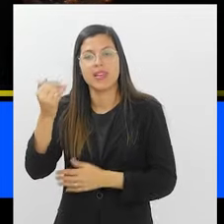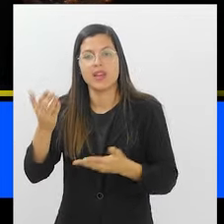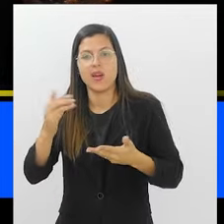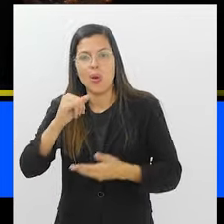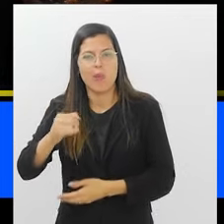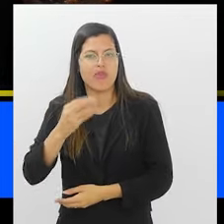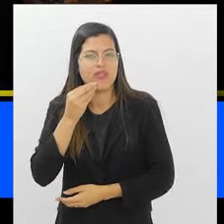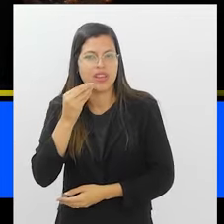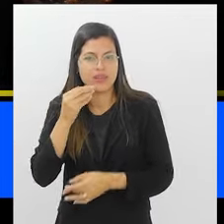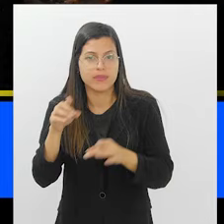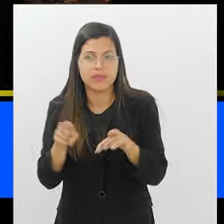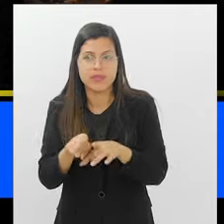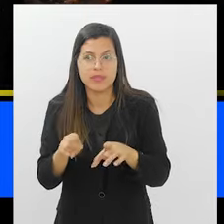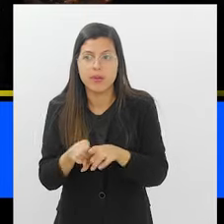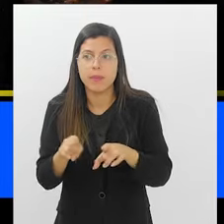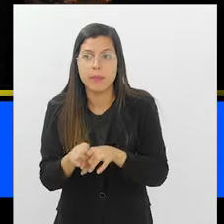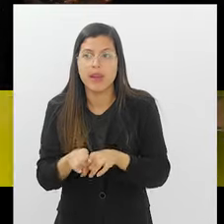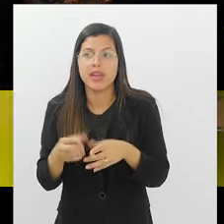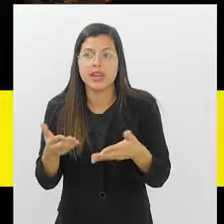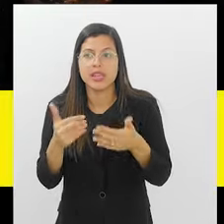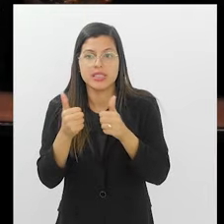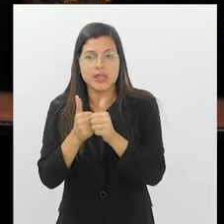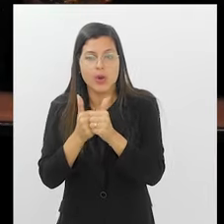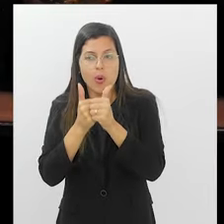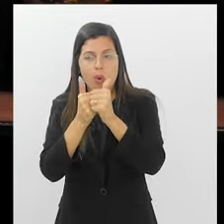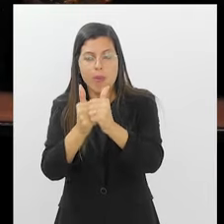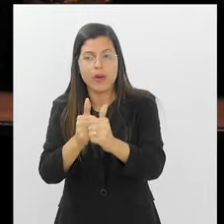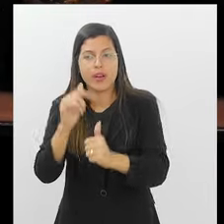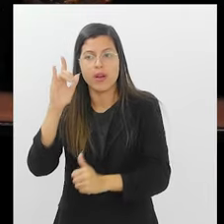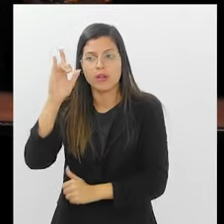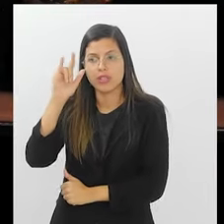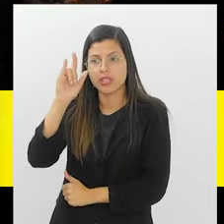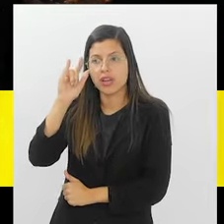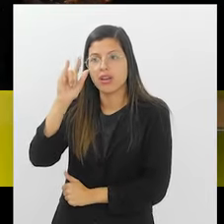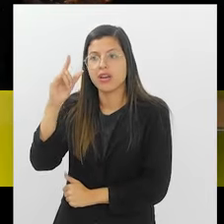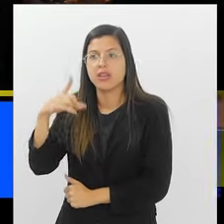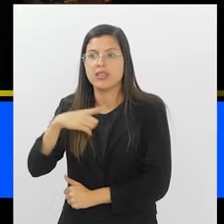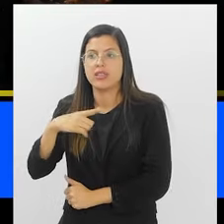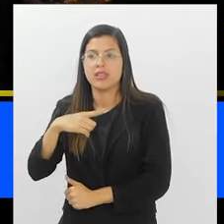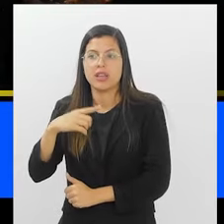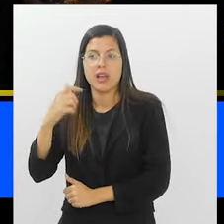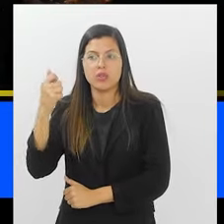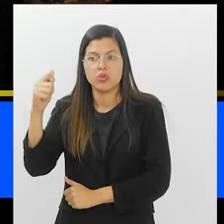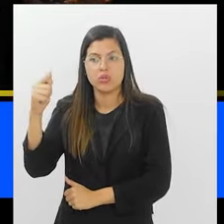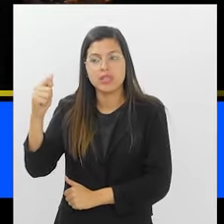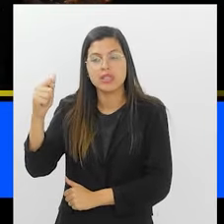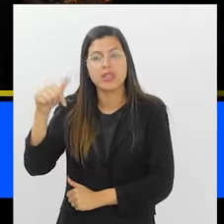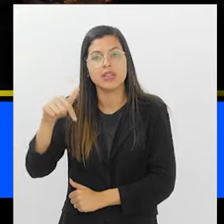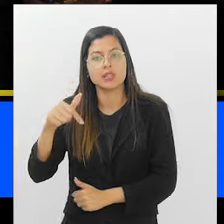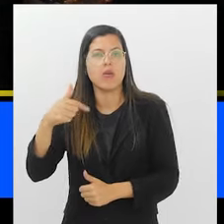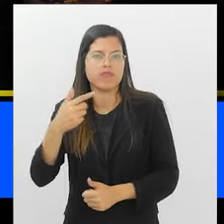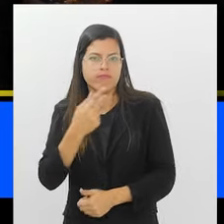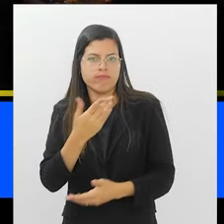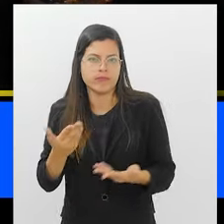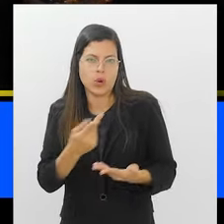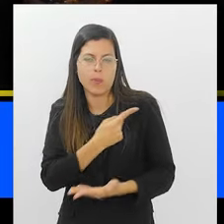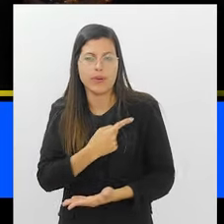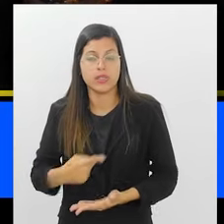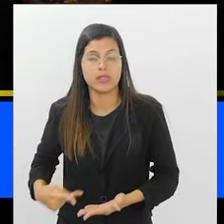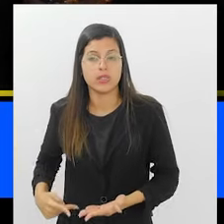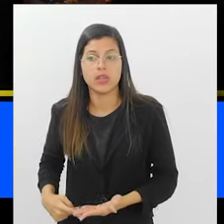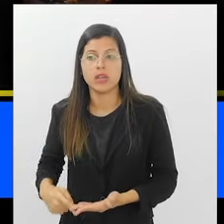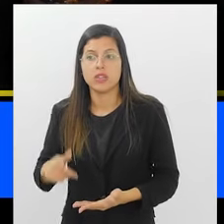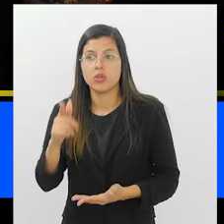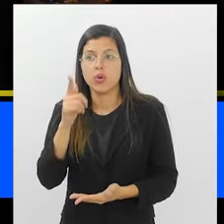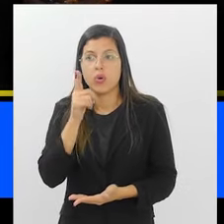importante. Quero aproveitar rapidamente para deixar quem quiser acompanhar. No Instagram tem a página da associação atualmente, onde eu sou presidente,